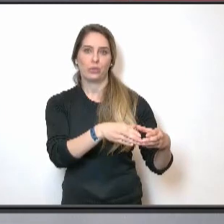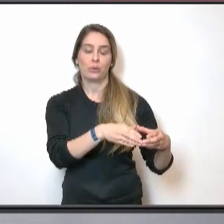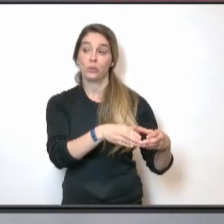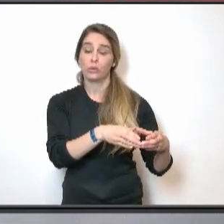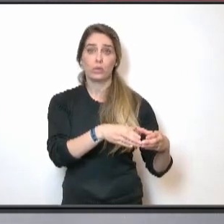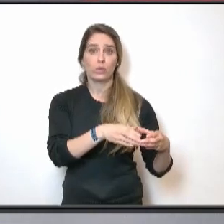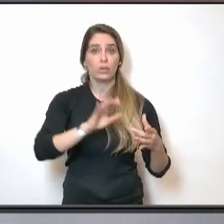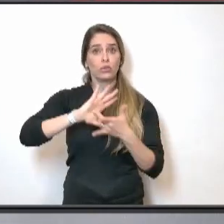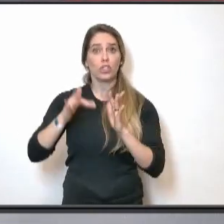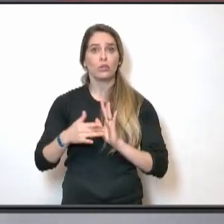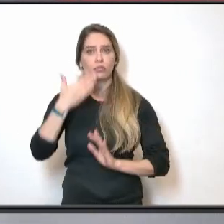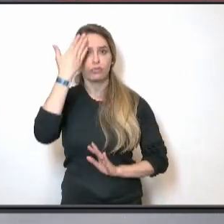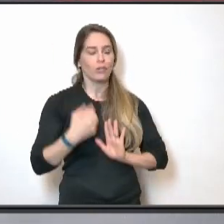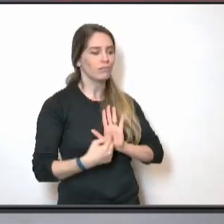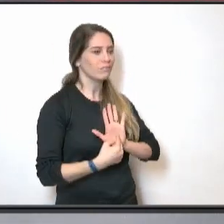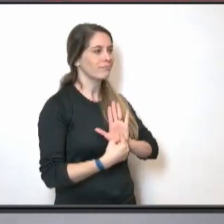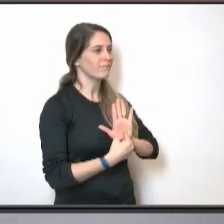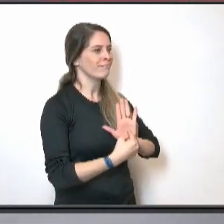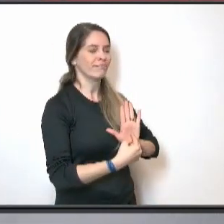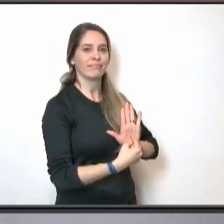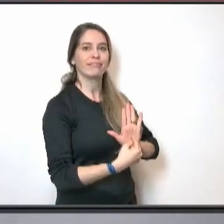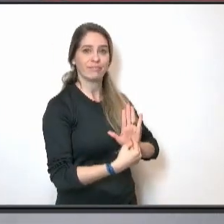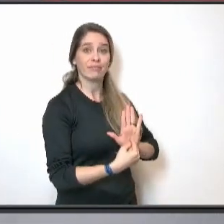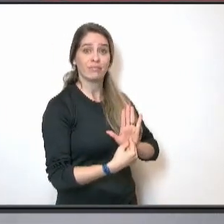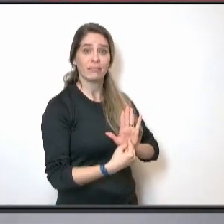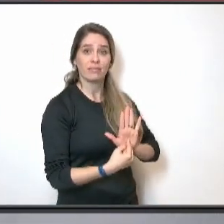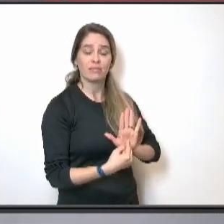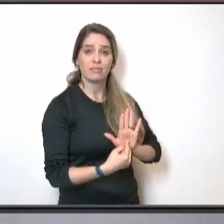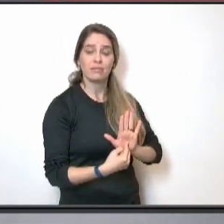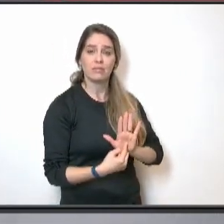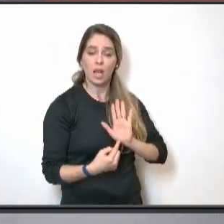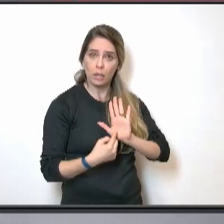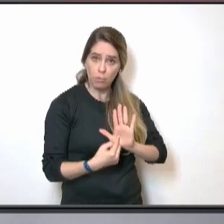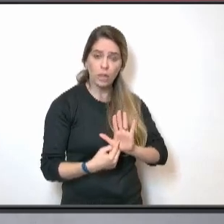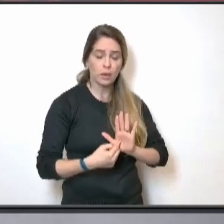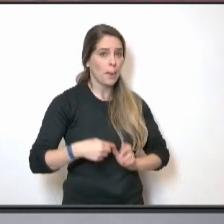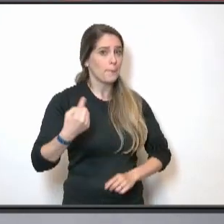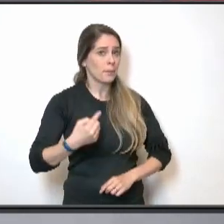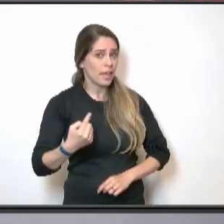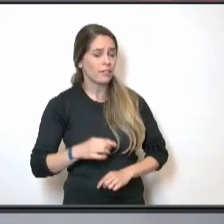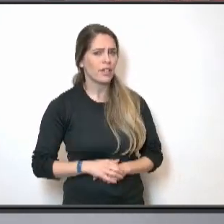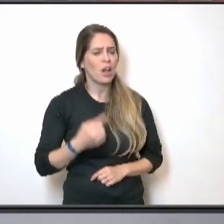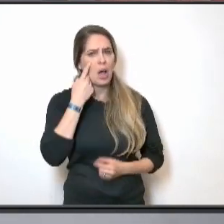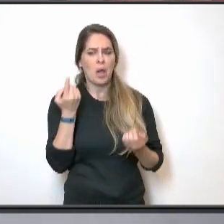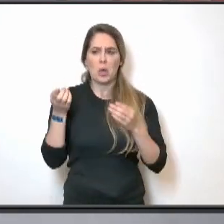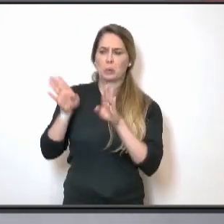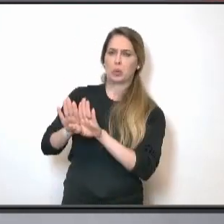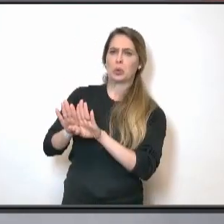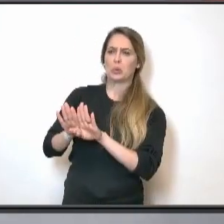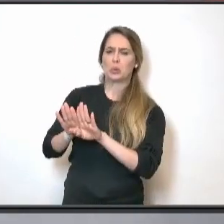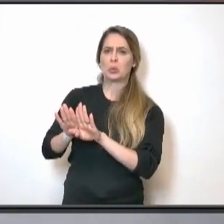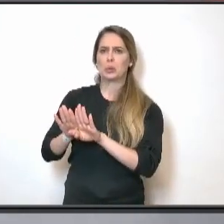Jesus se manifesta aos seus discípulos. Ele aparece uma primeira vez, portas trancadas,